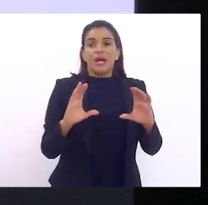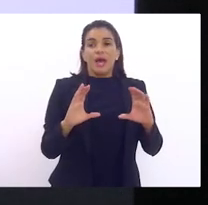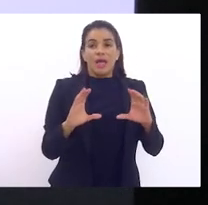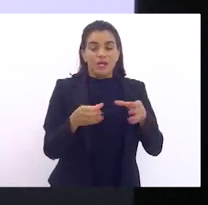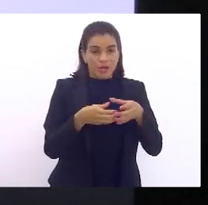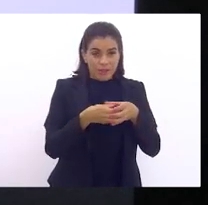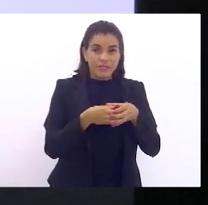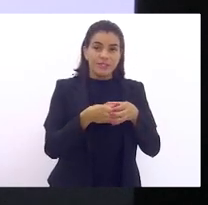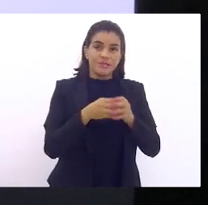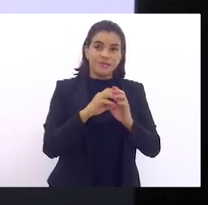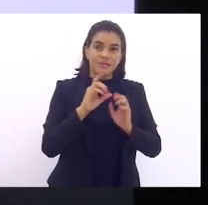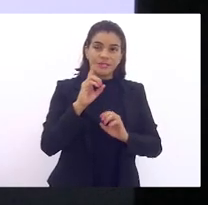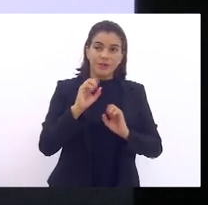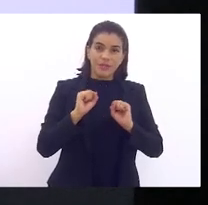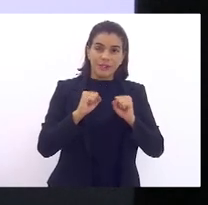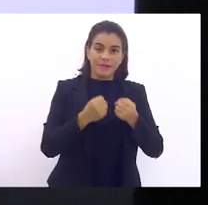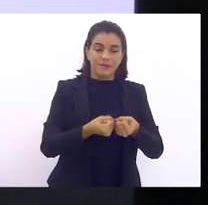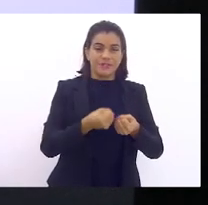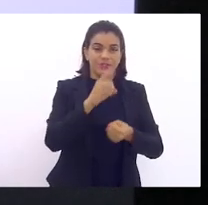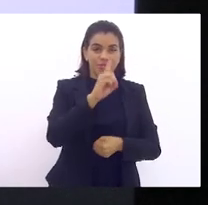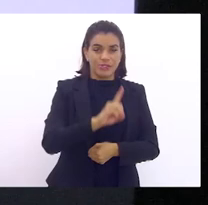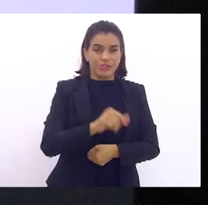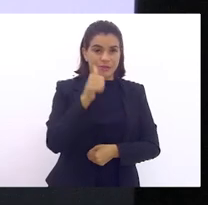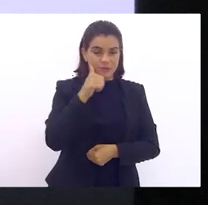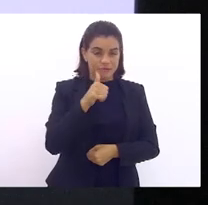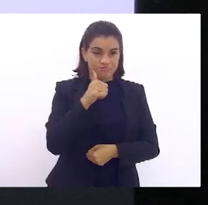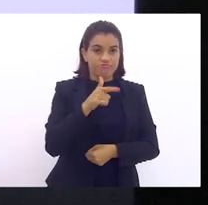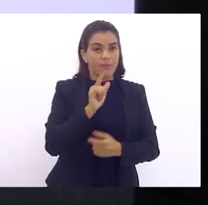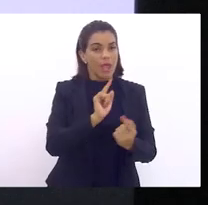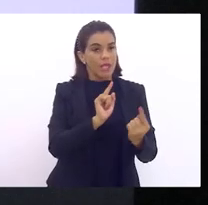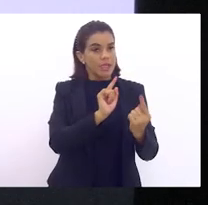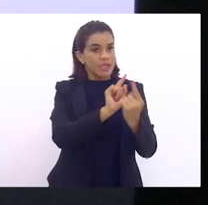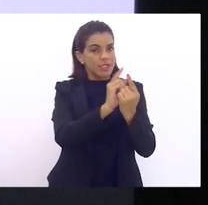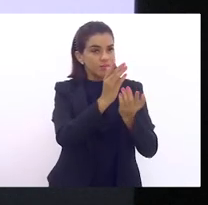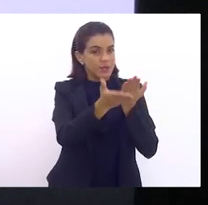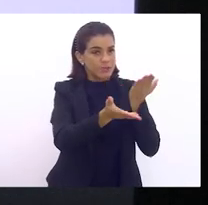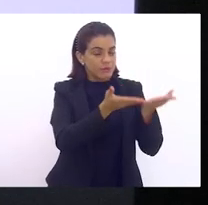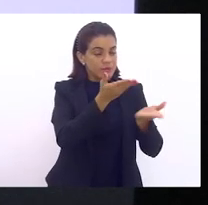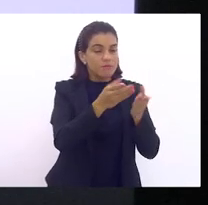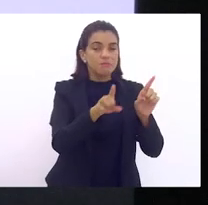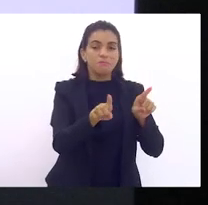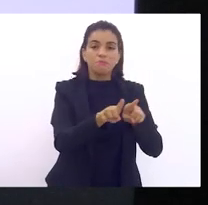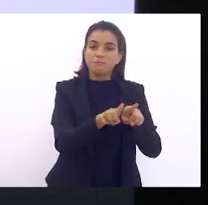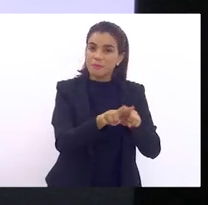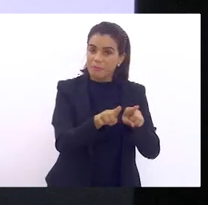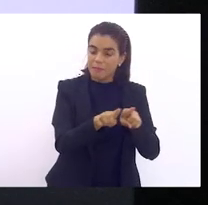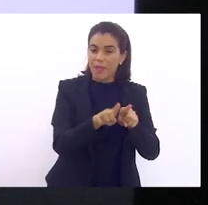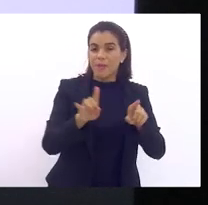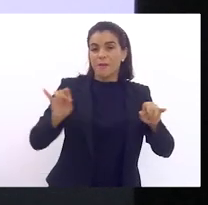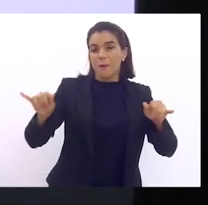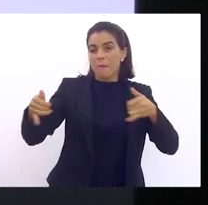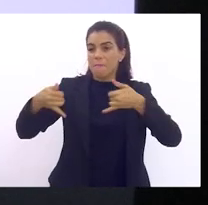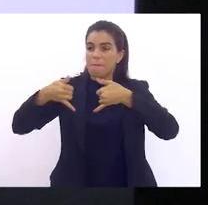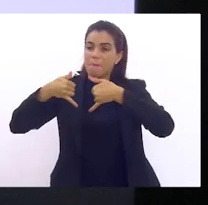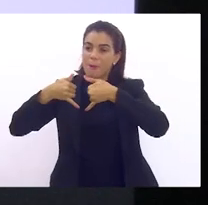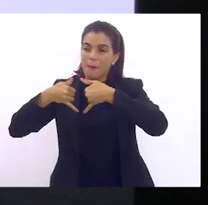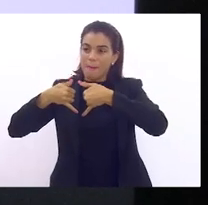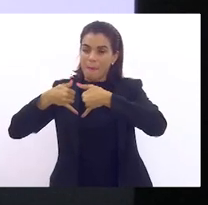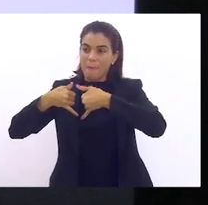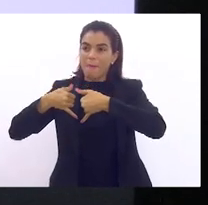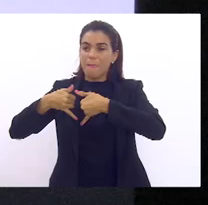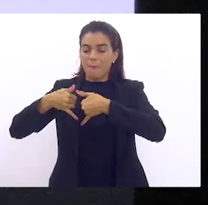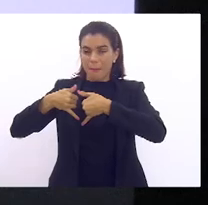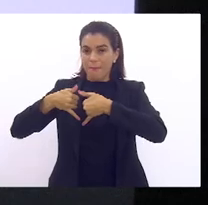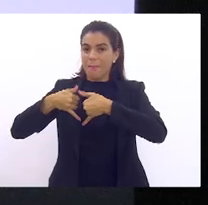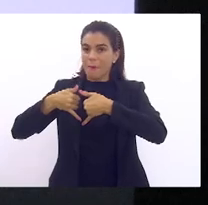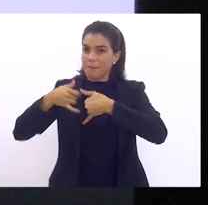realiza esses atendimentos físicos na sala lilá mas também via telefone algo que a